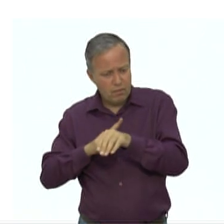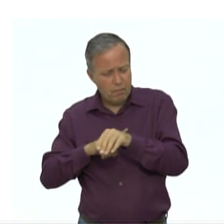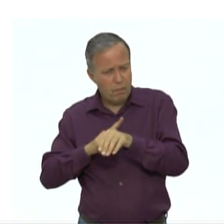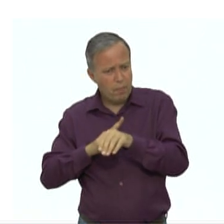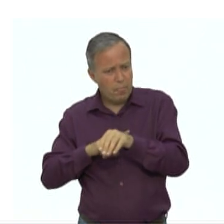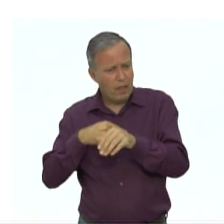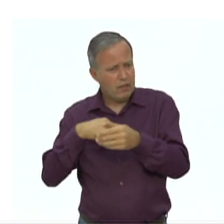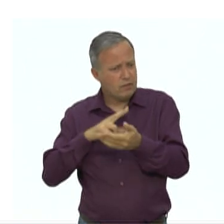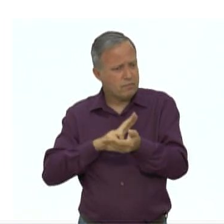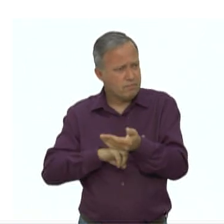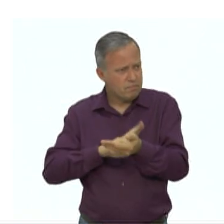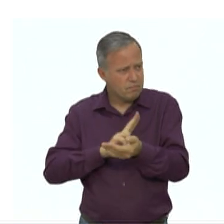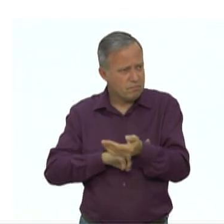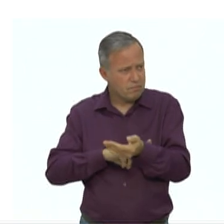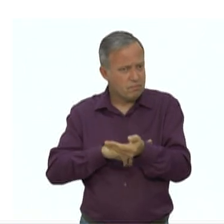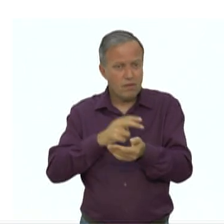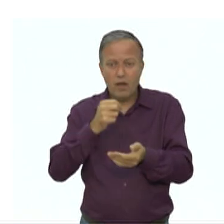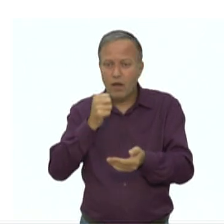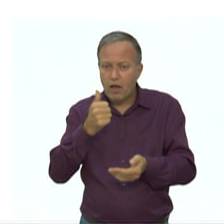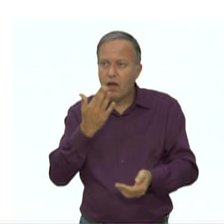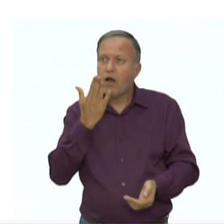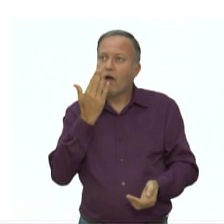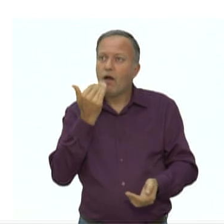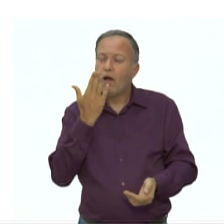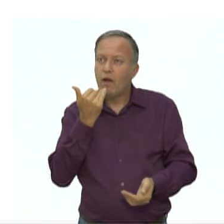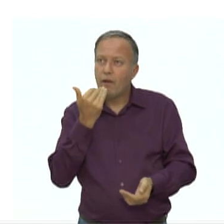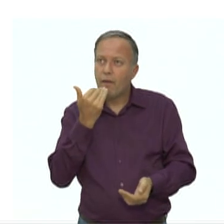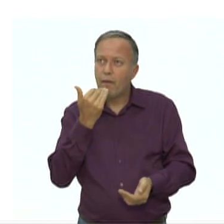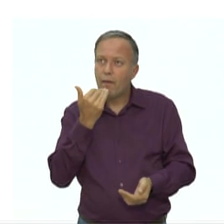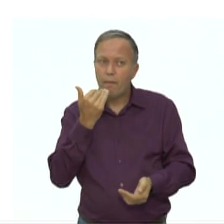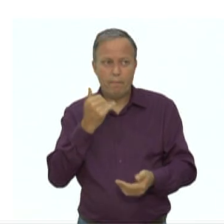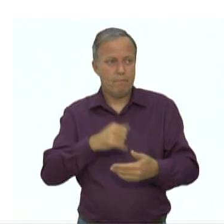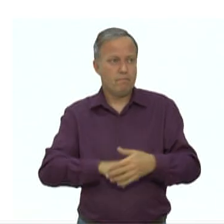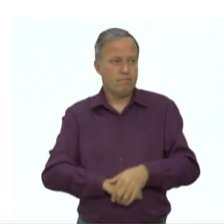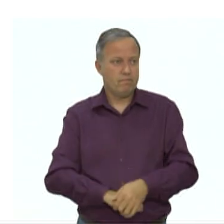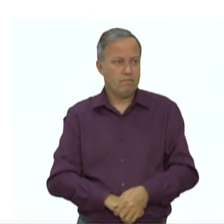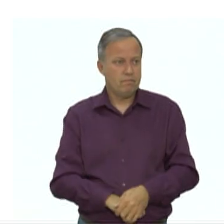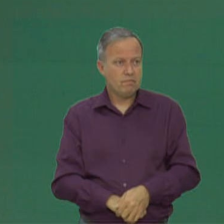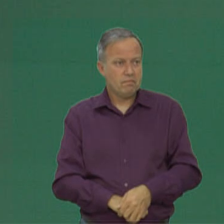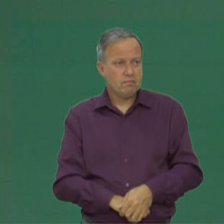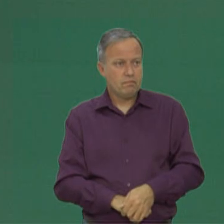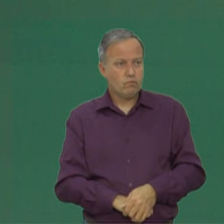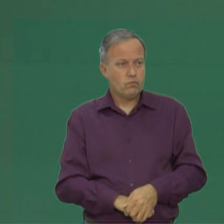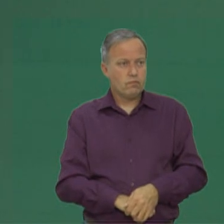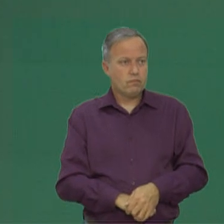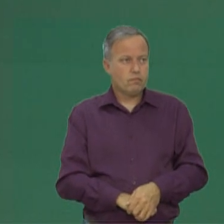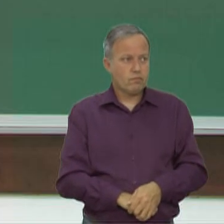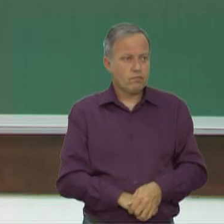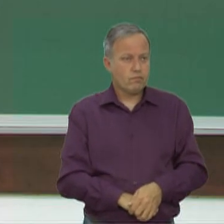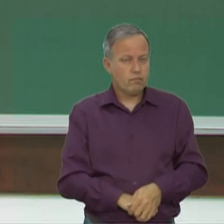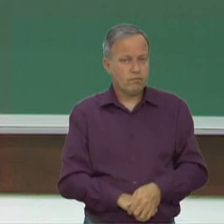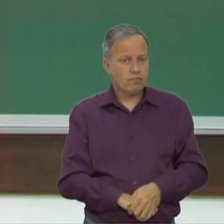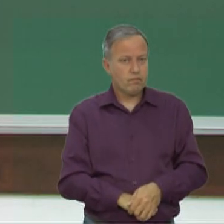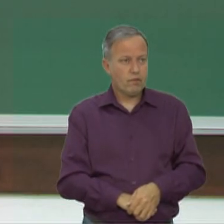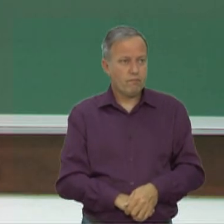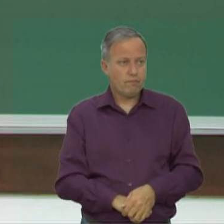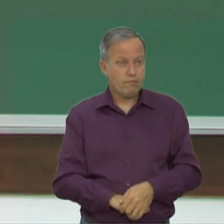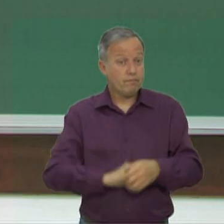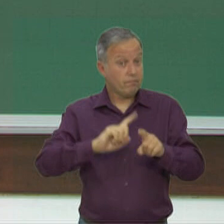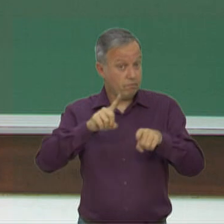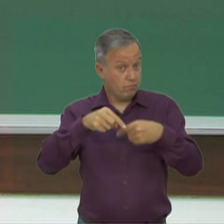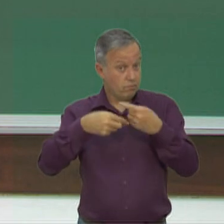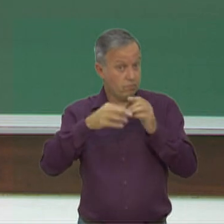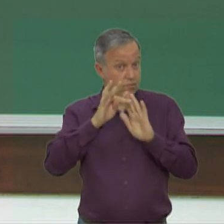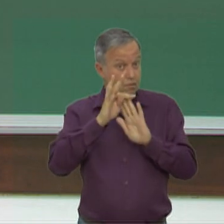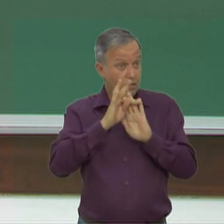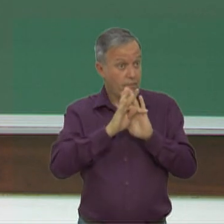vicio, de poco comer y prosa ninguna. En otra parte de ese texto, entonces,